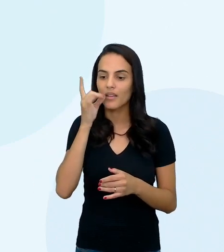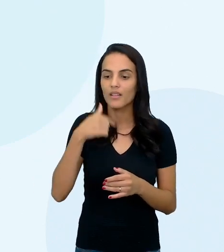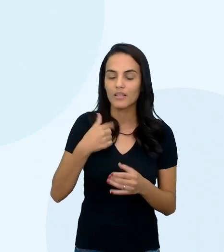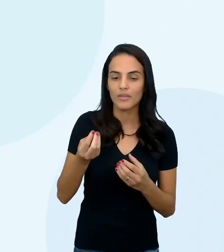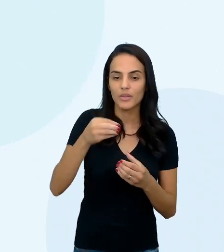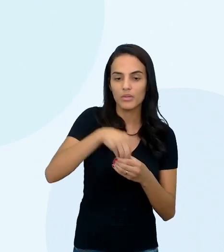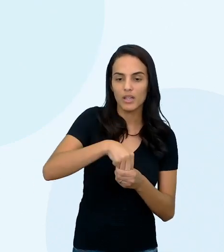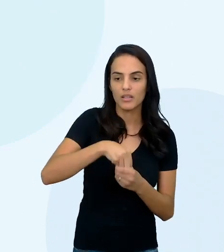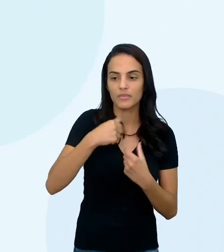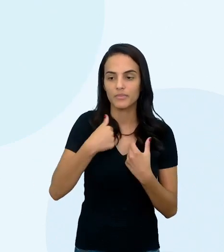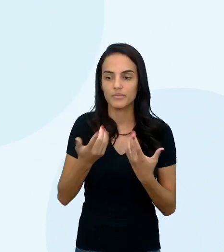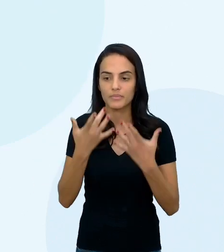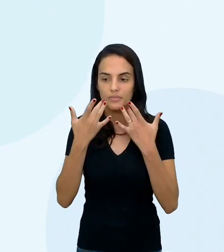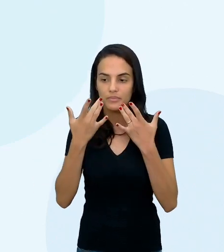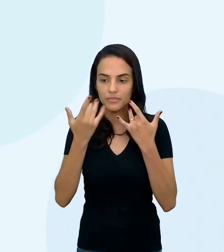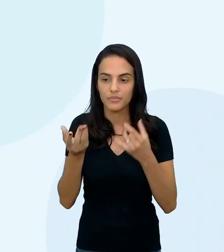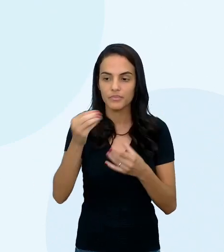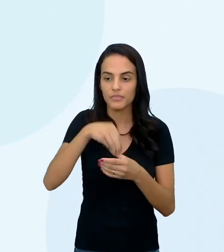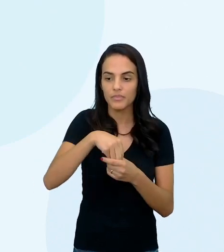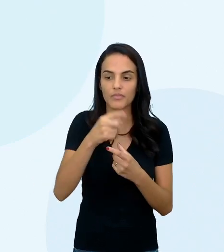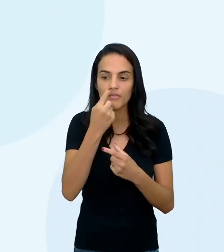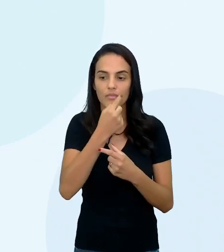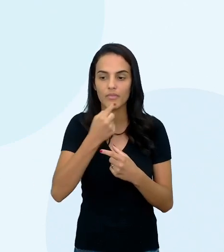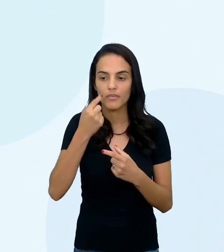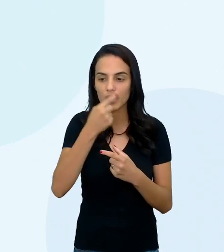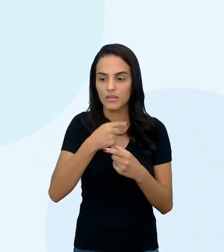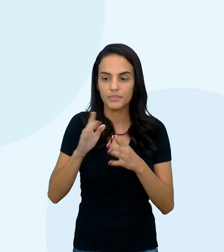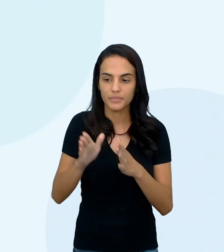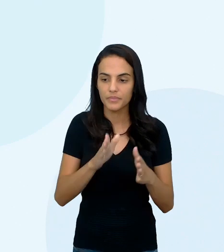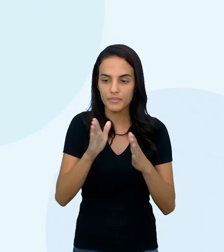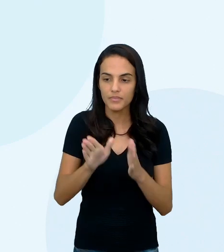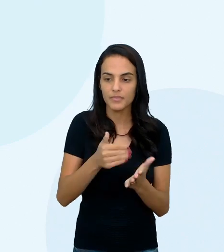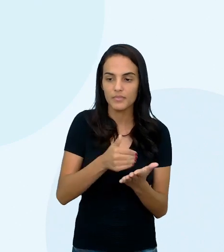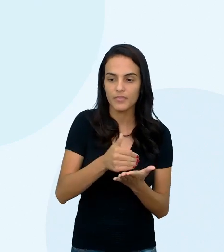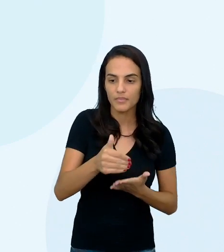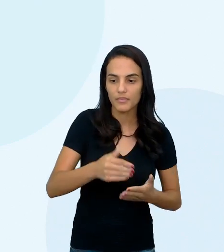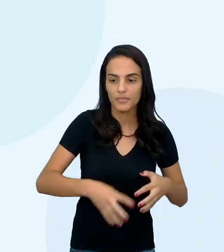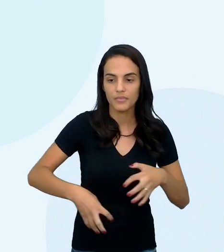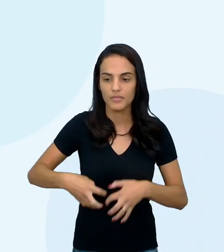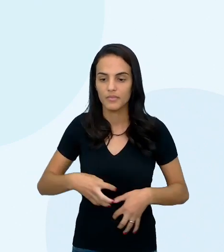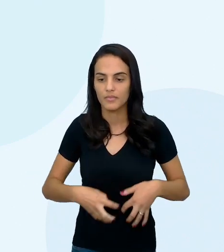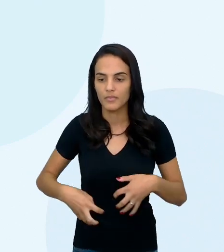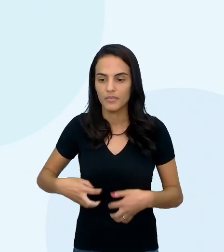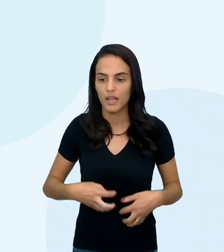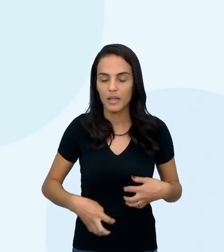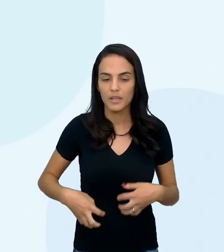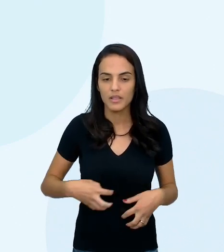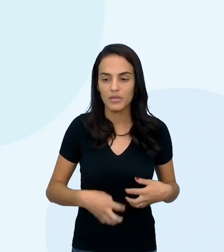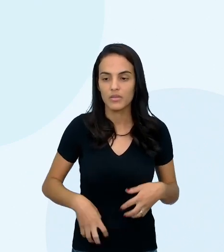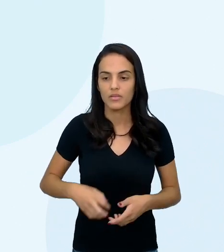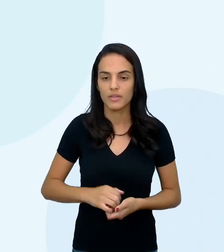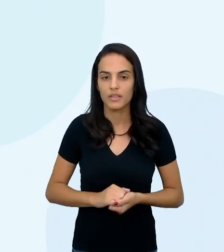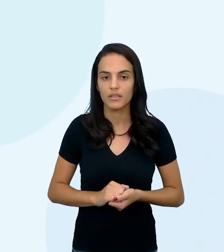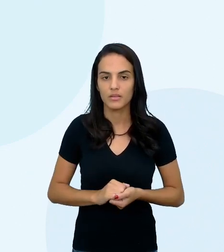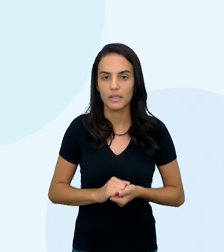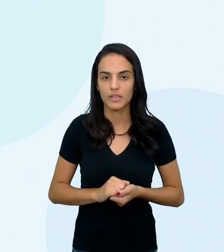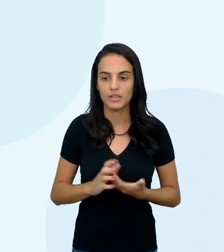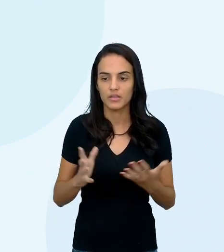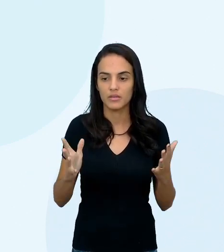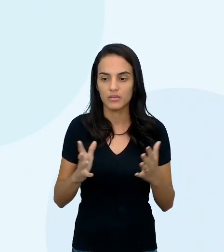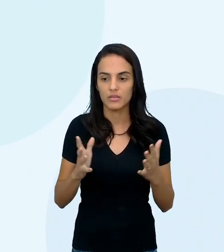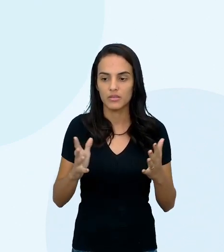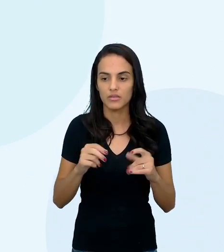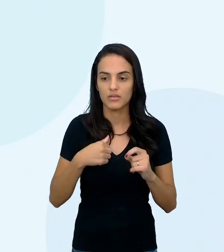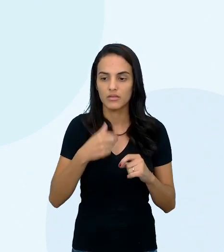E aí nesse processo já começa aí a digestão do amido, né, que eu já tinha ressaltado com vocês anteriormente. A